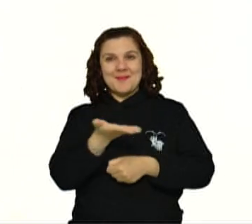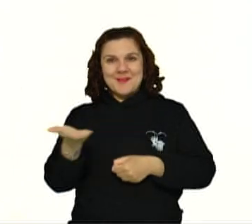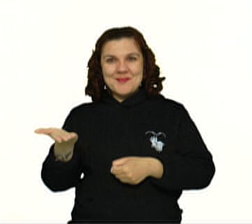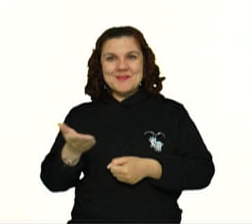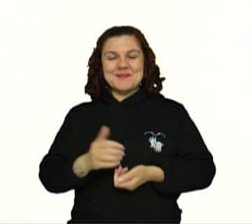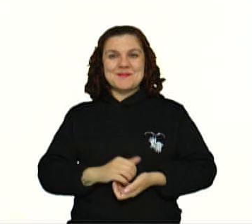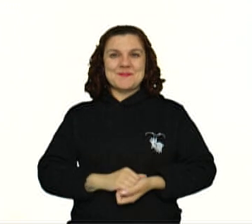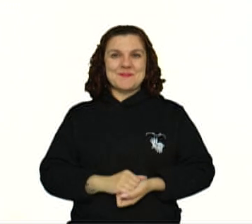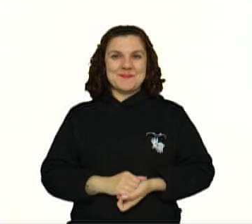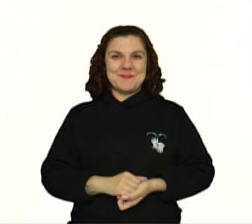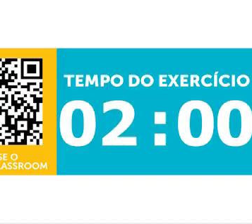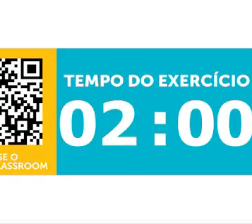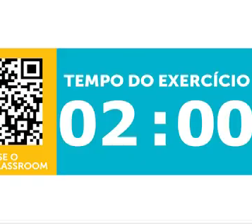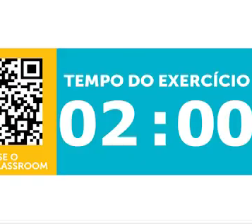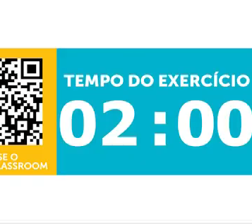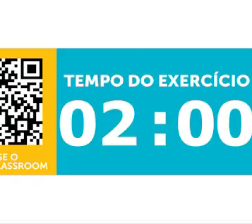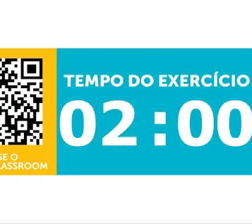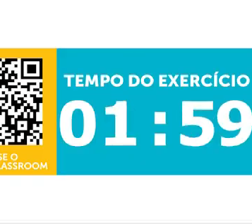lá.